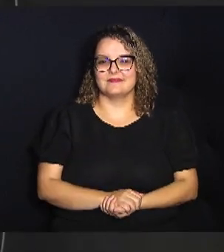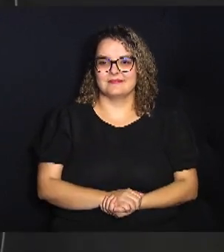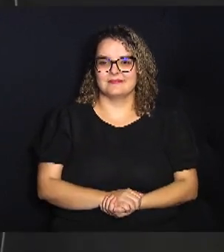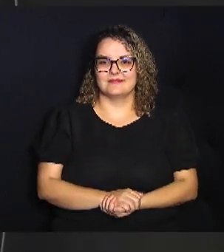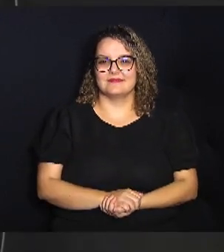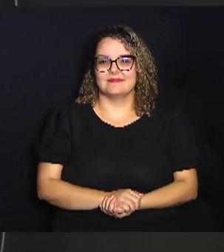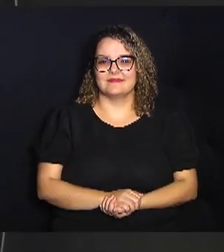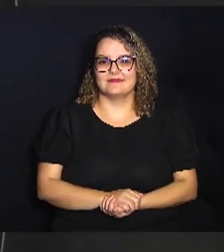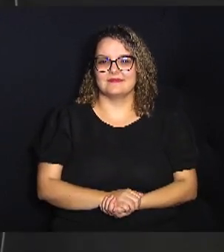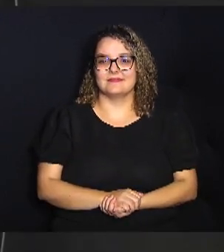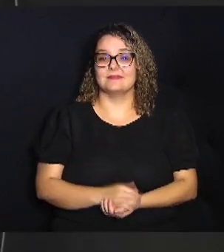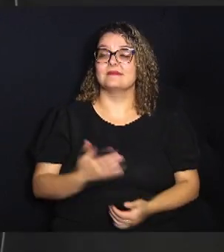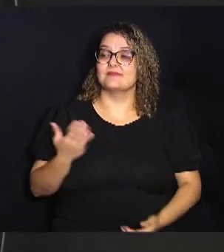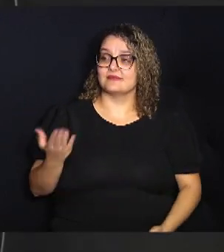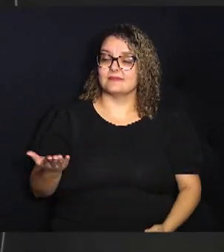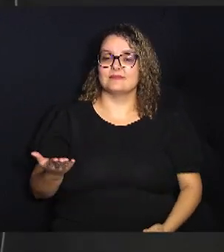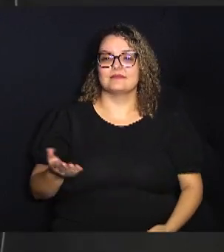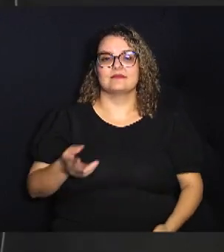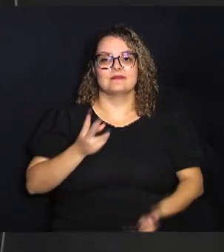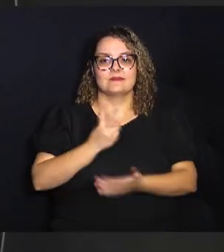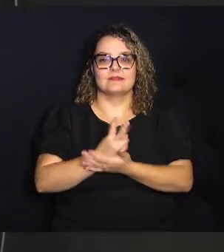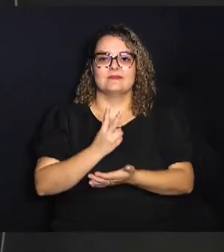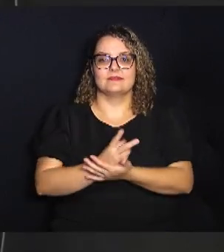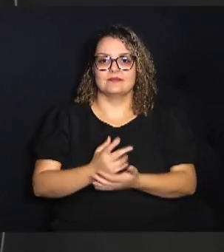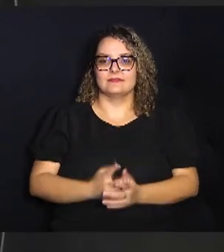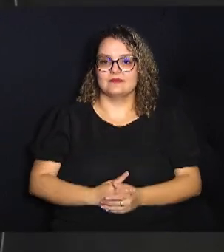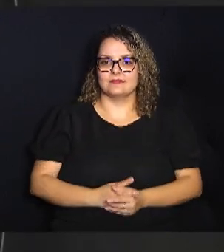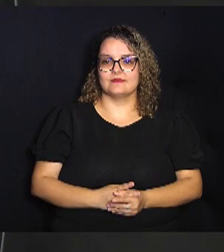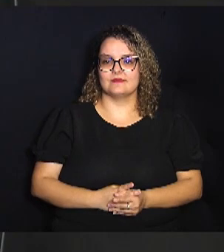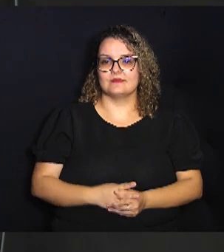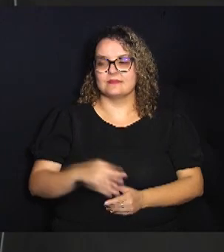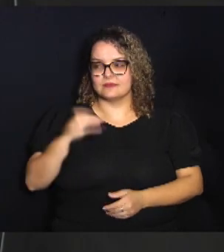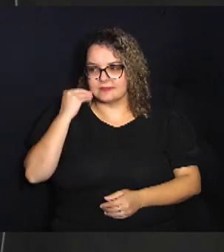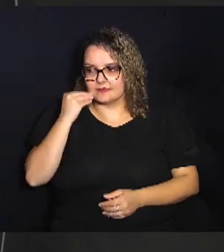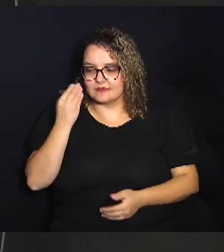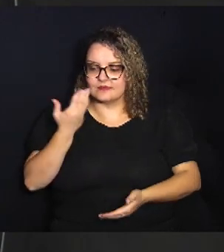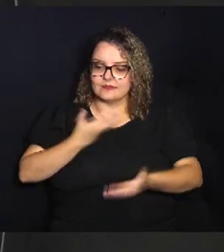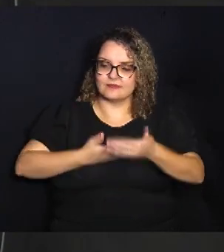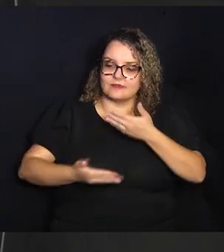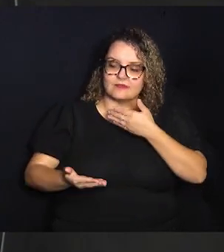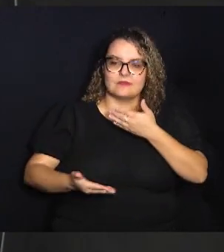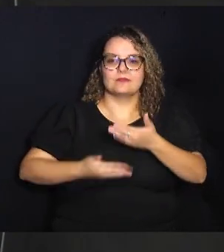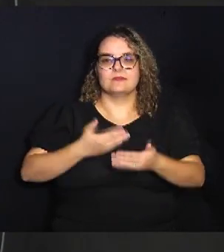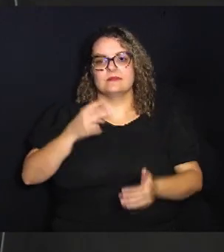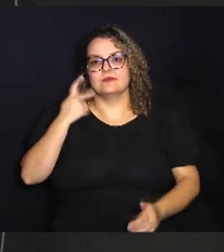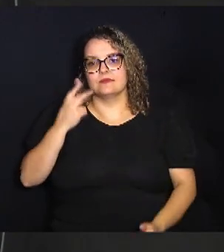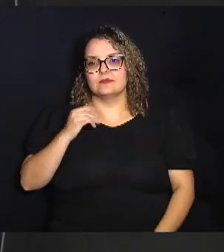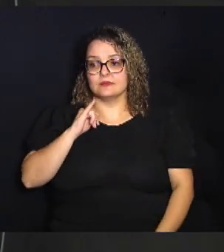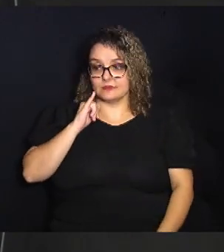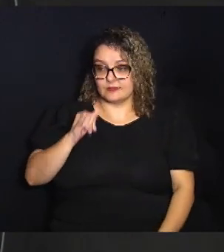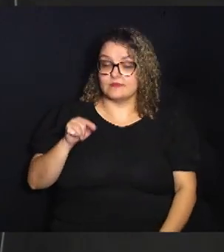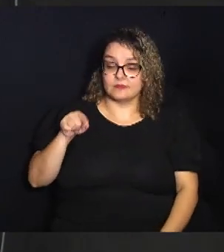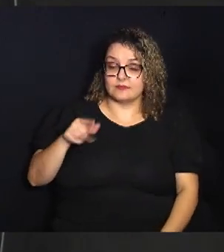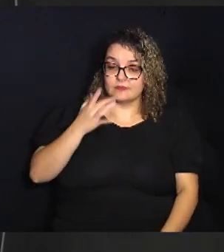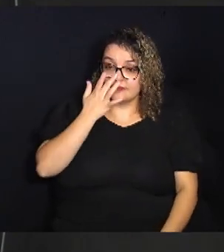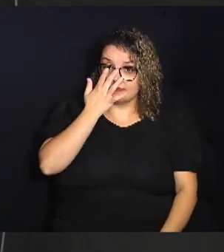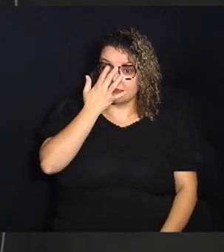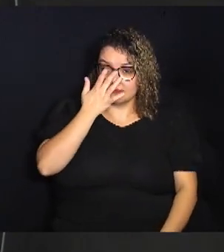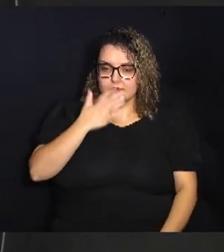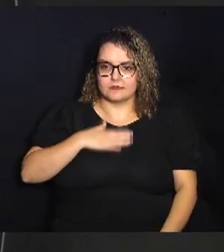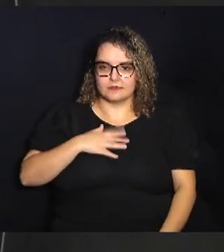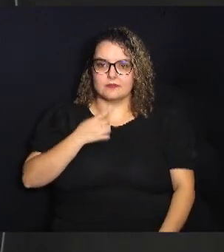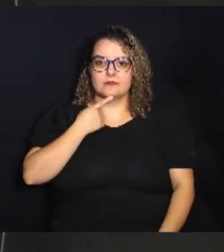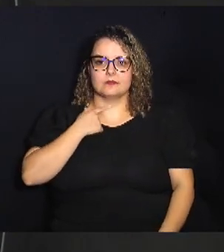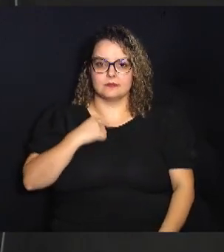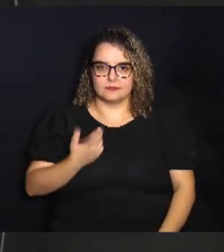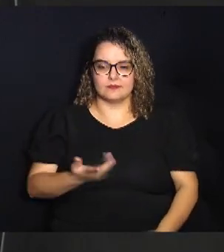ele, nós sempre trocávamos experiências políticas e eu tinha falado para ele dessa minha vontade.